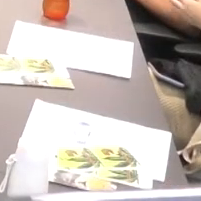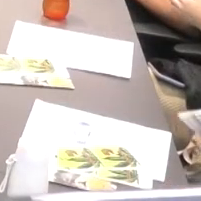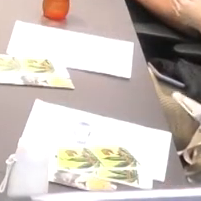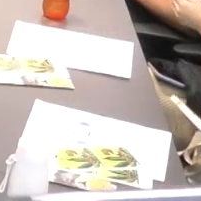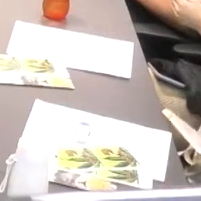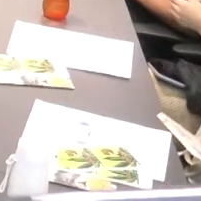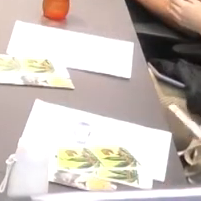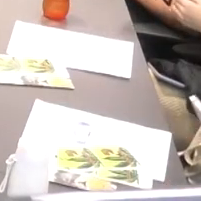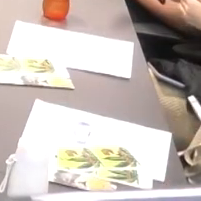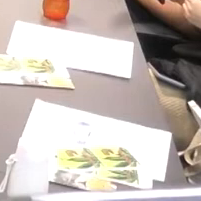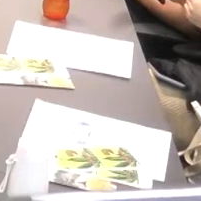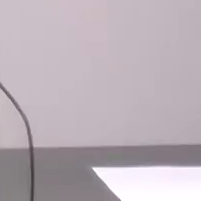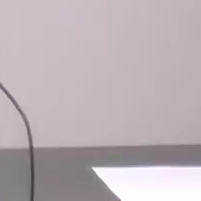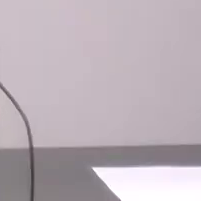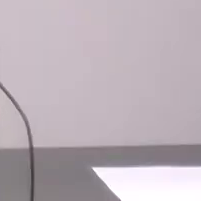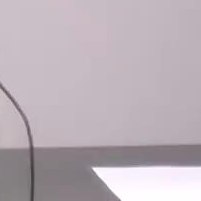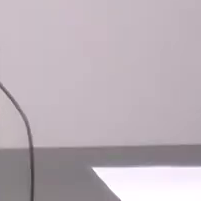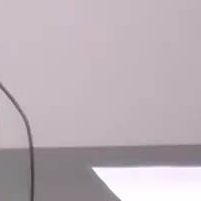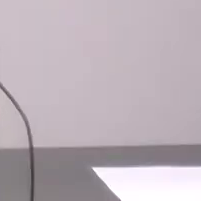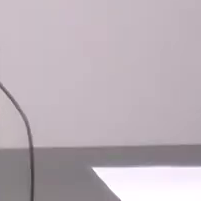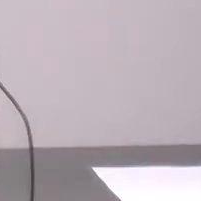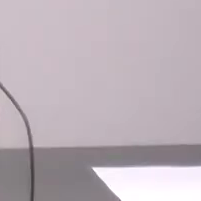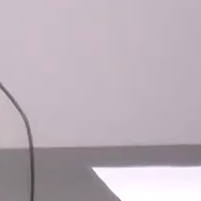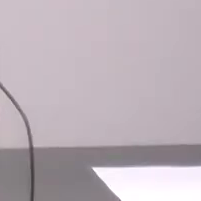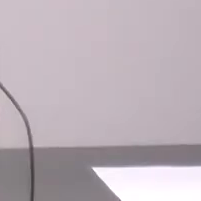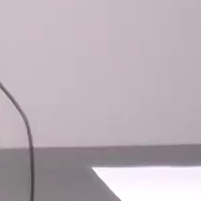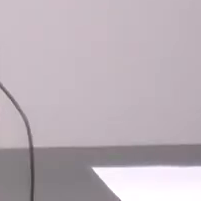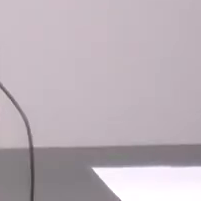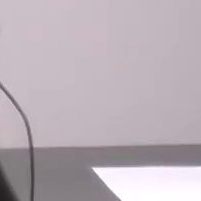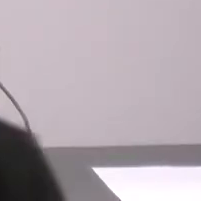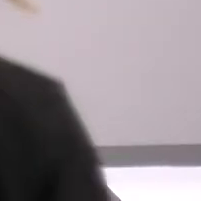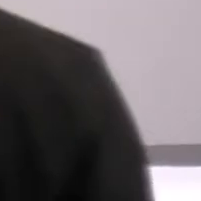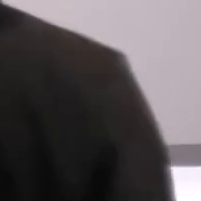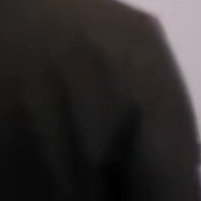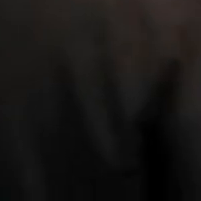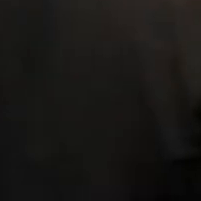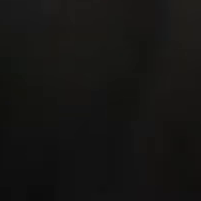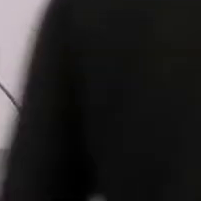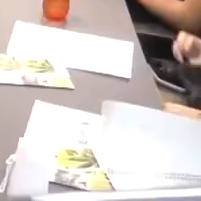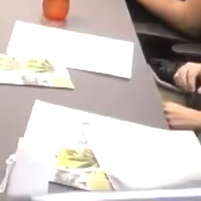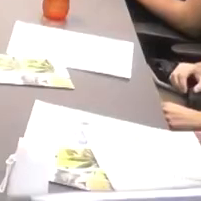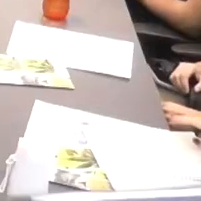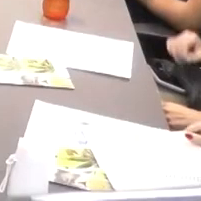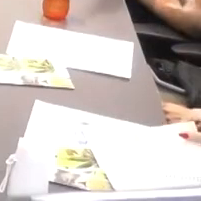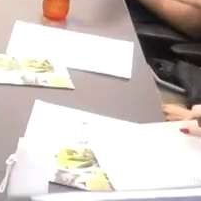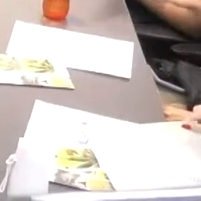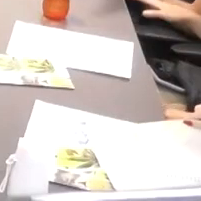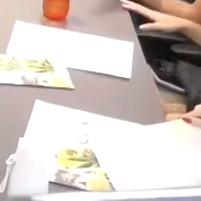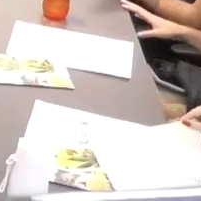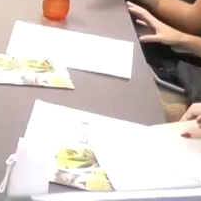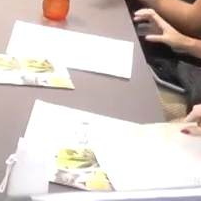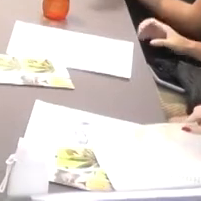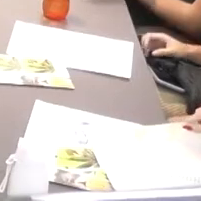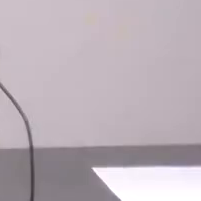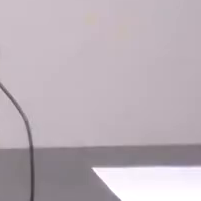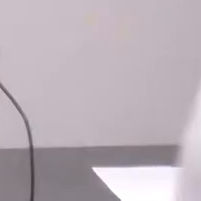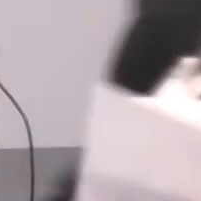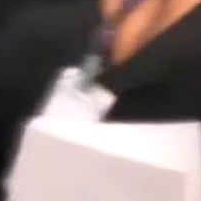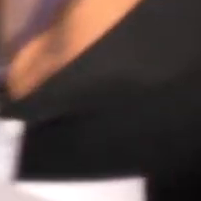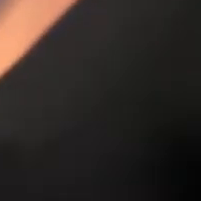Margarete da pep Oi bom dia Margarete boa tarde nossa guerreira